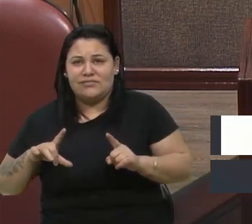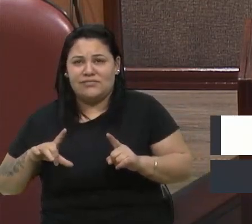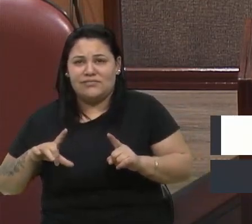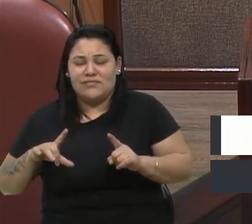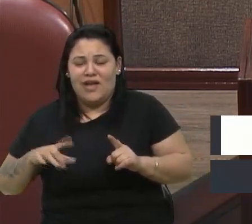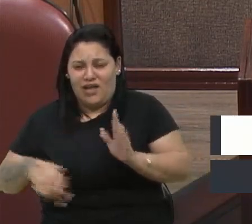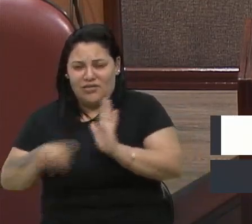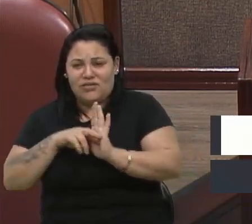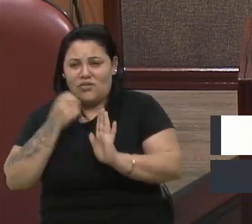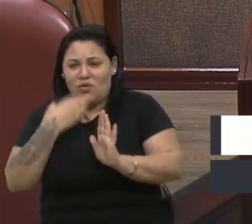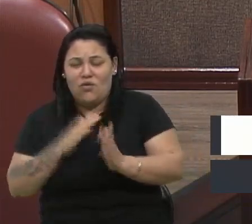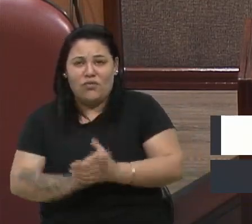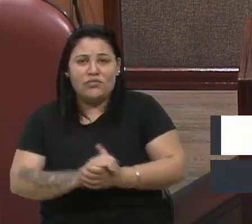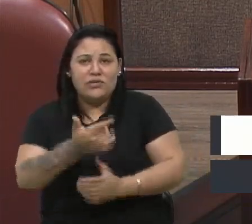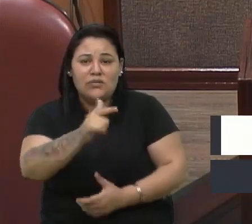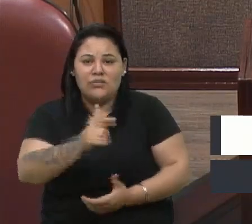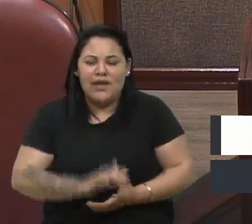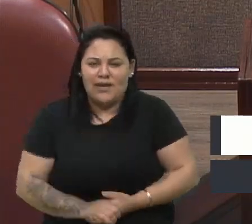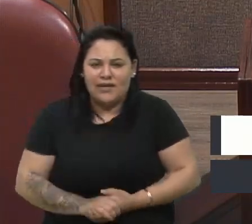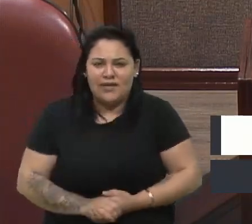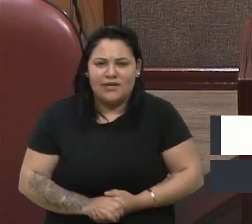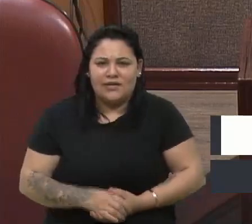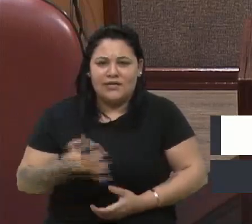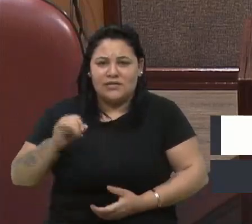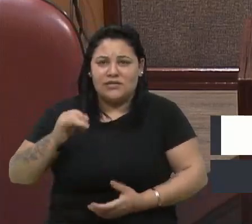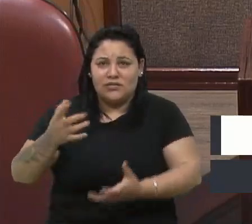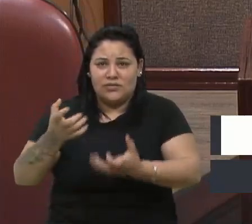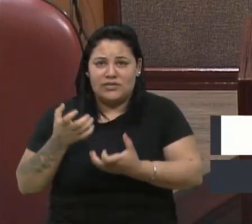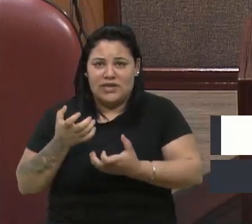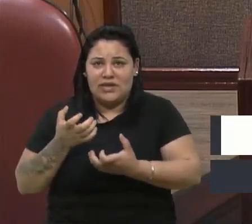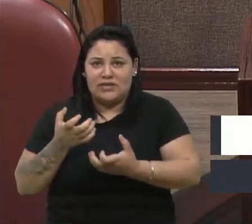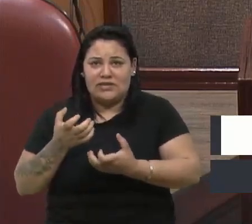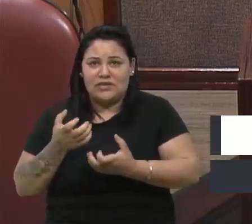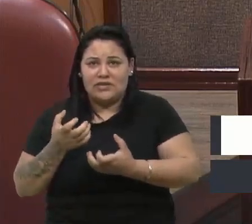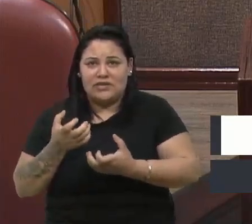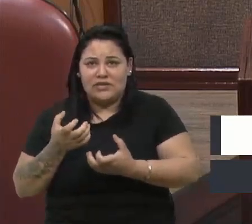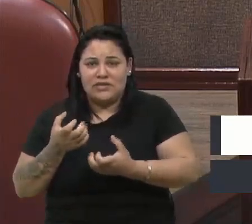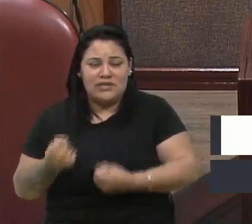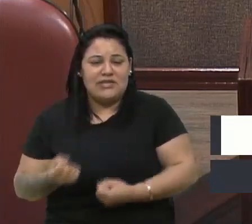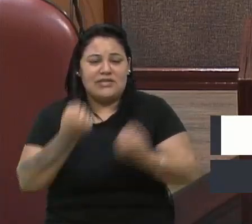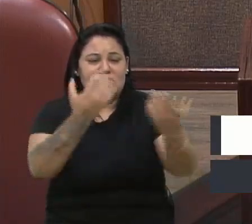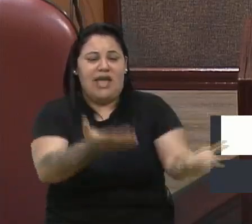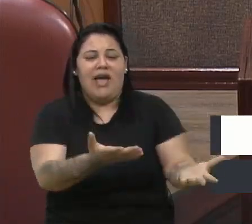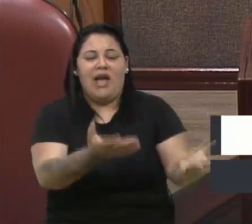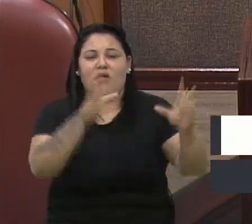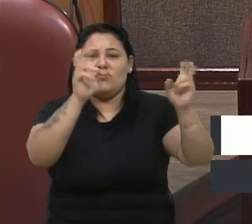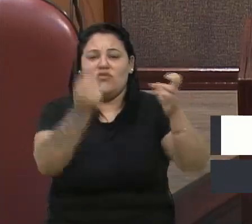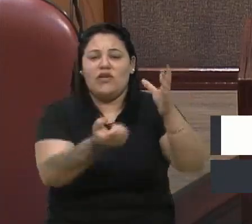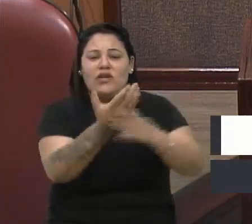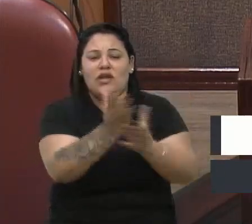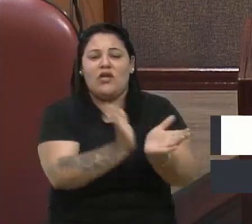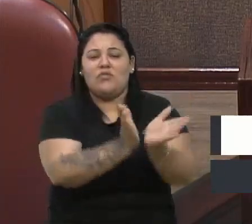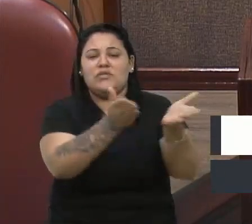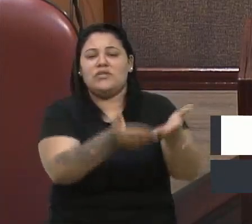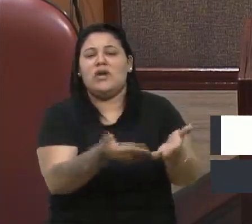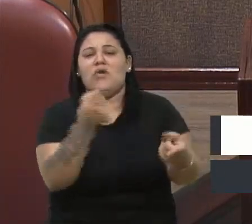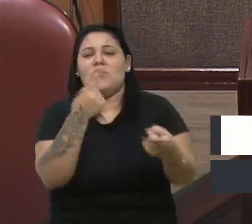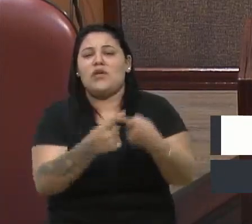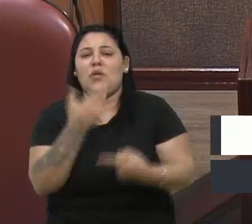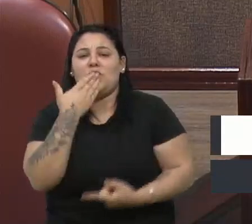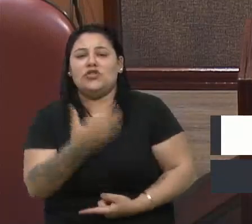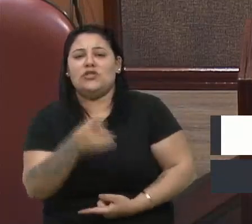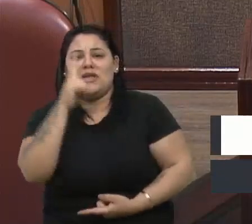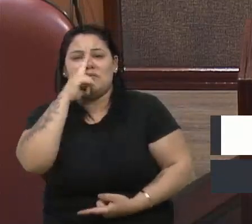Não teria, essa é a realidade. Se eu quisesse apenas jogar para a torcida, eu vou criar a comissão porque é um pedido das mães, porque tem